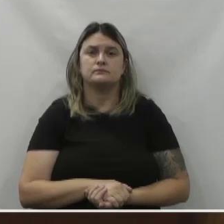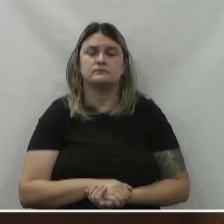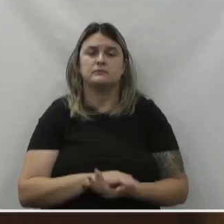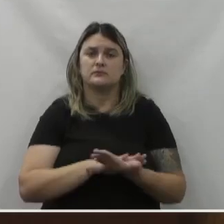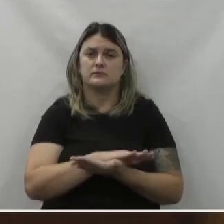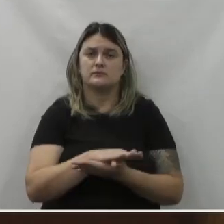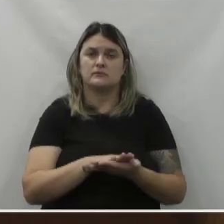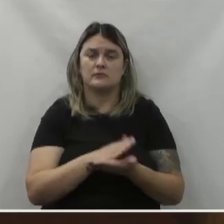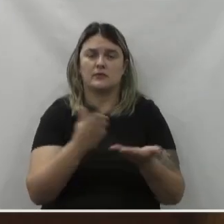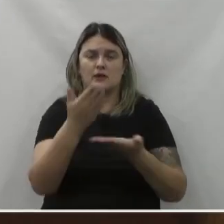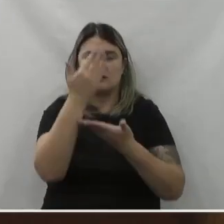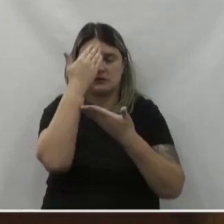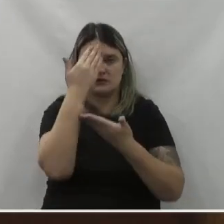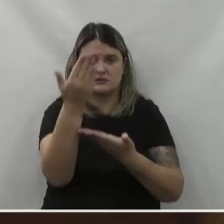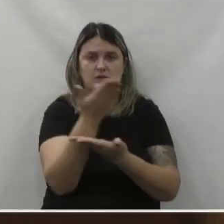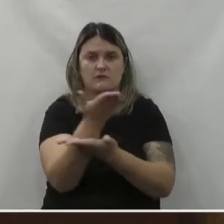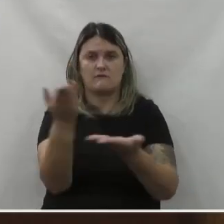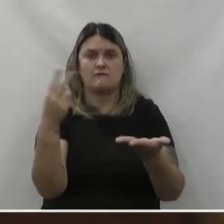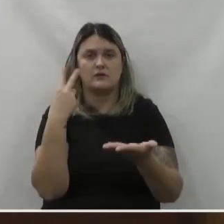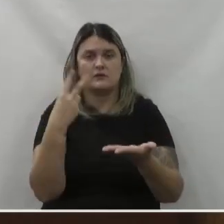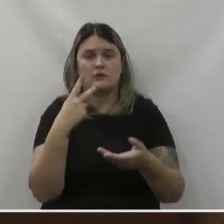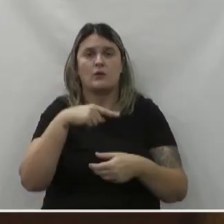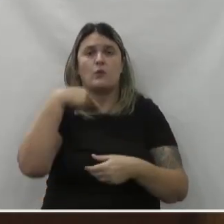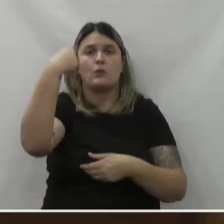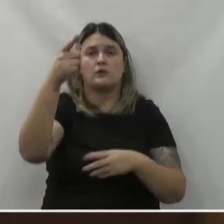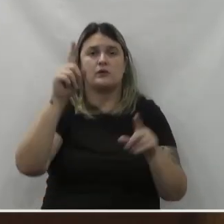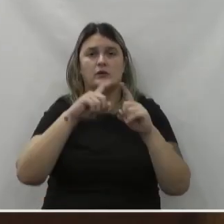Nada mais havendo, agradeço aos senhores vereadores e a próxima